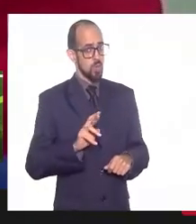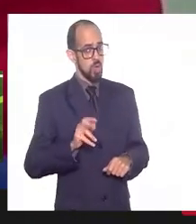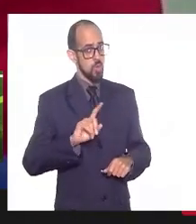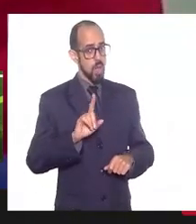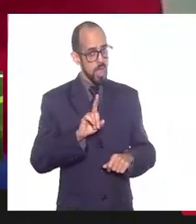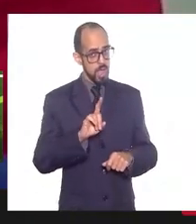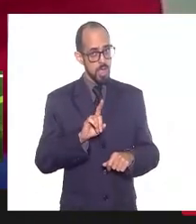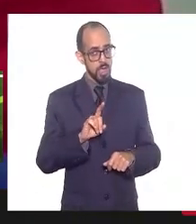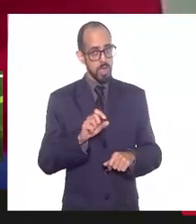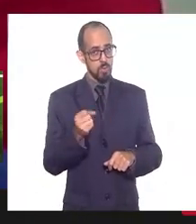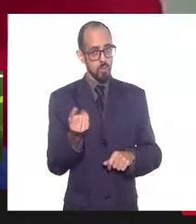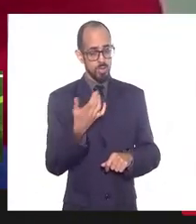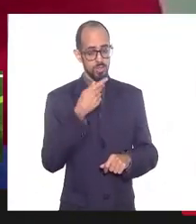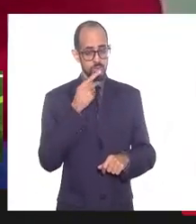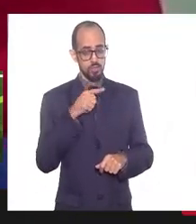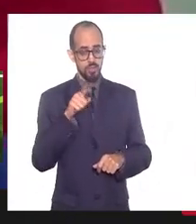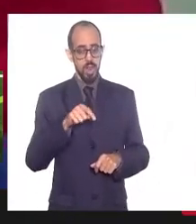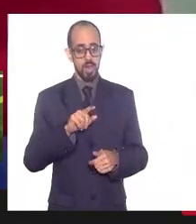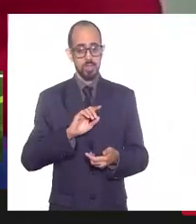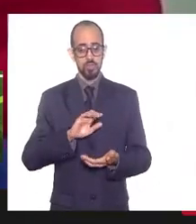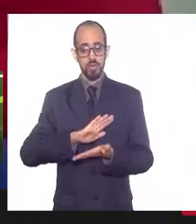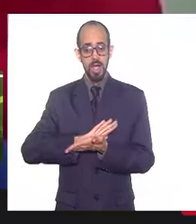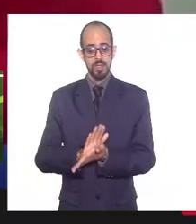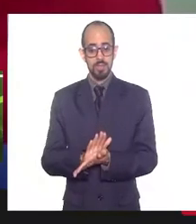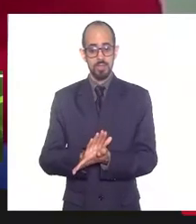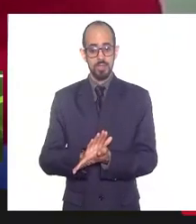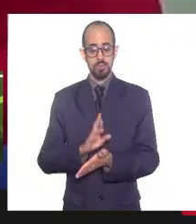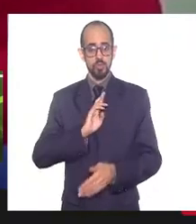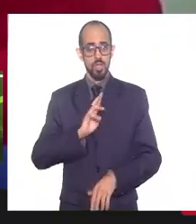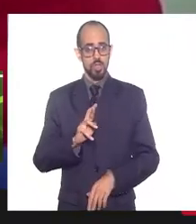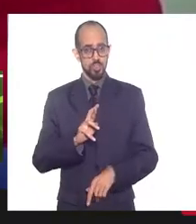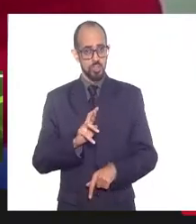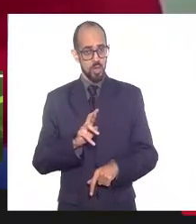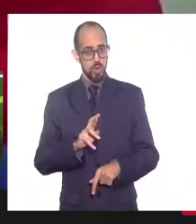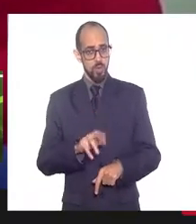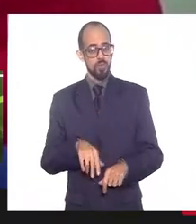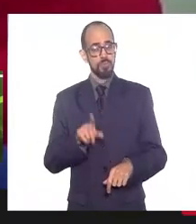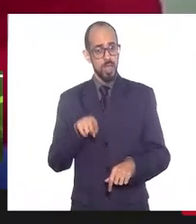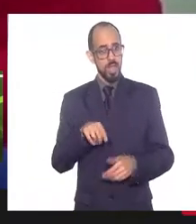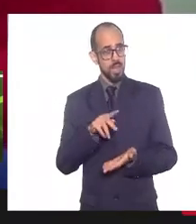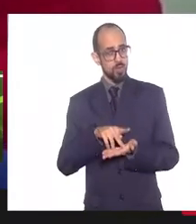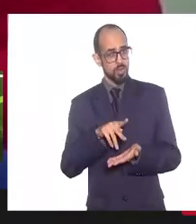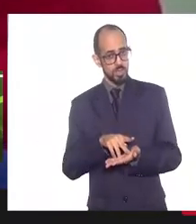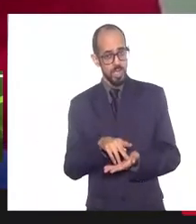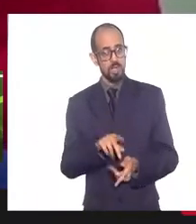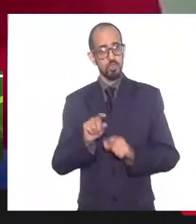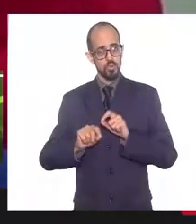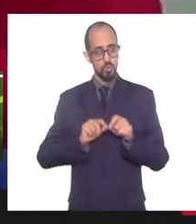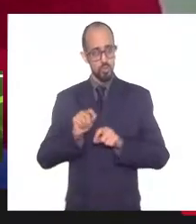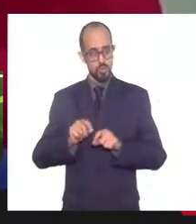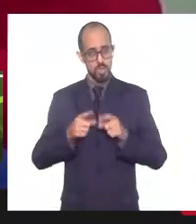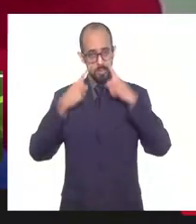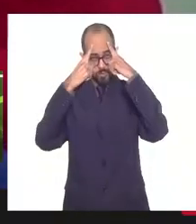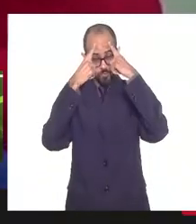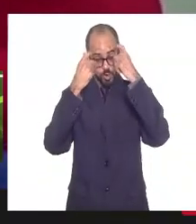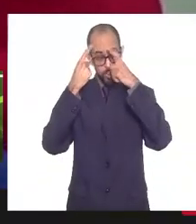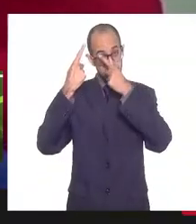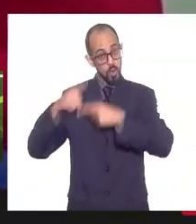é o racismo religioso, mas o que nós estamos tratando aqui, na verdade, é de violação de direitos